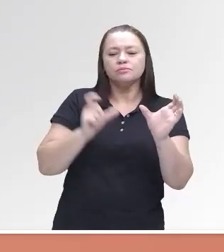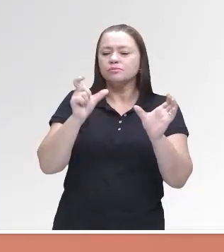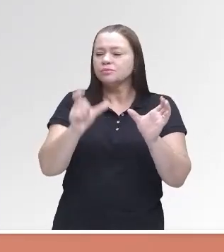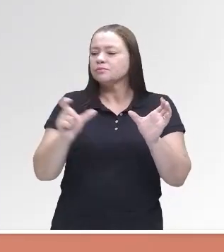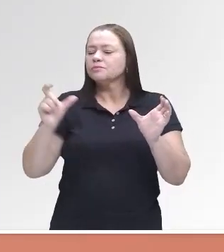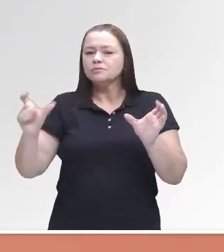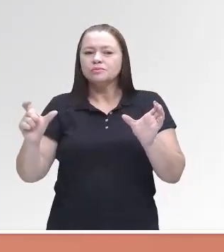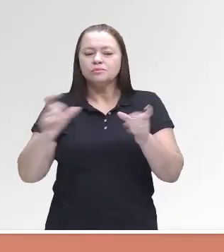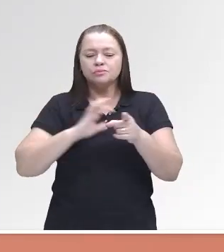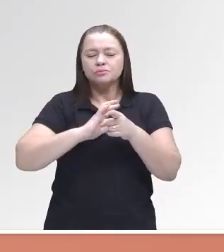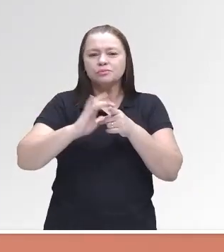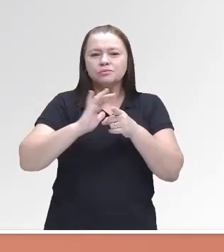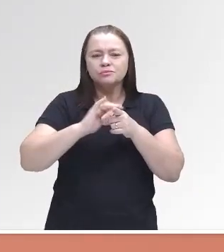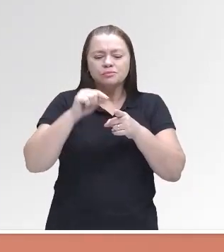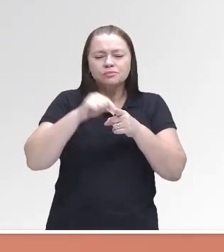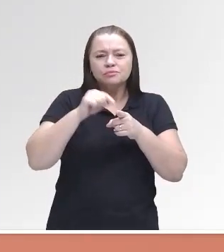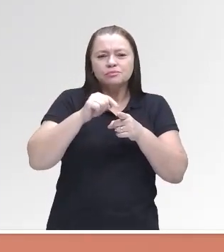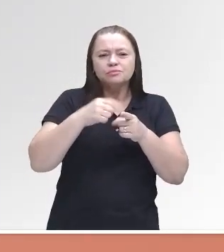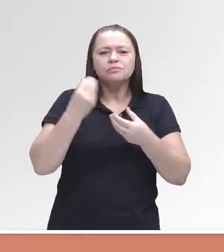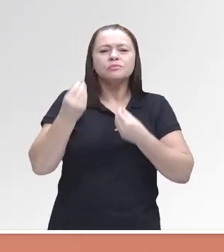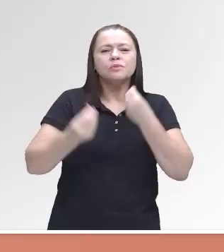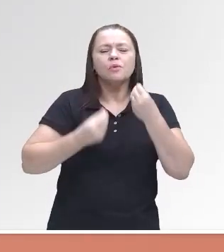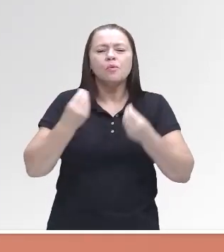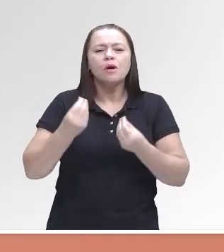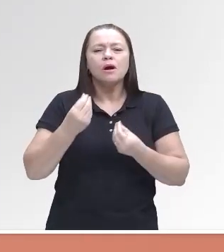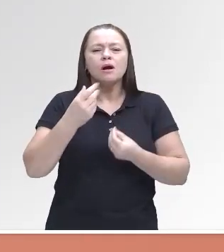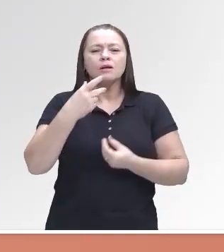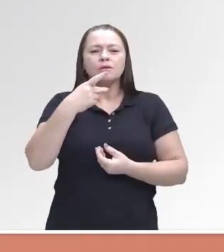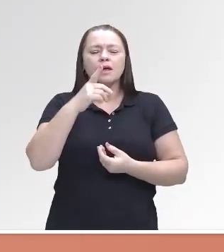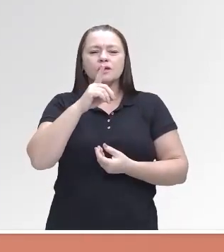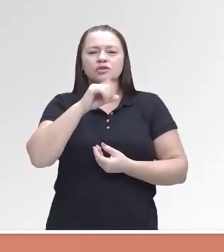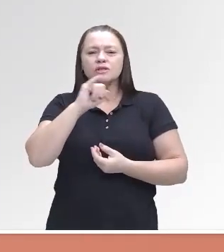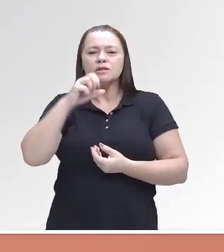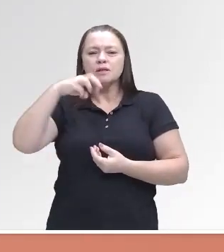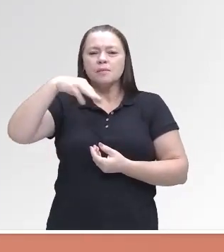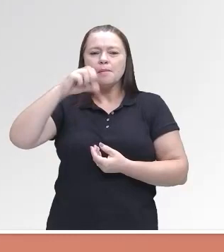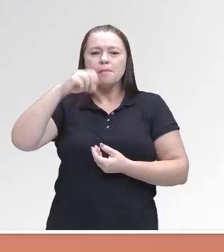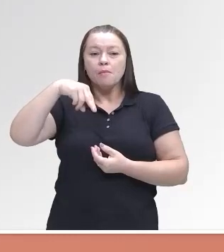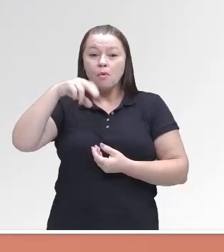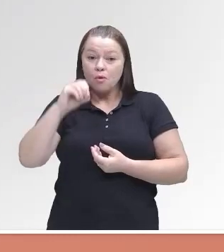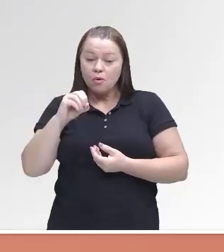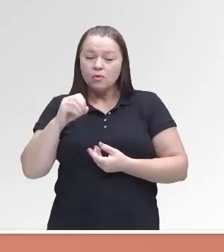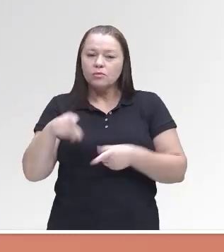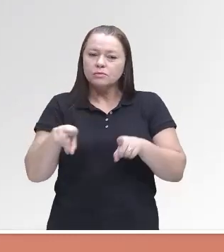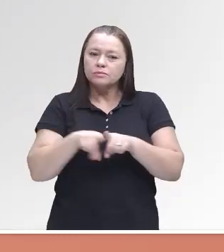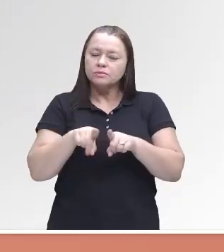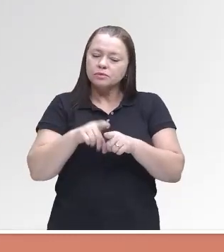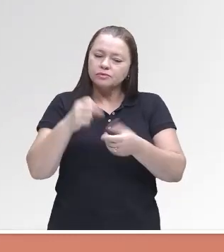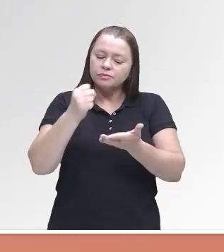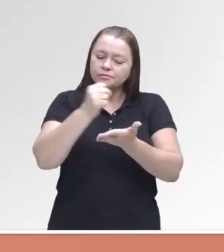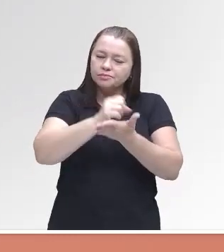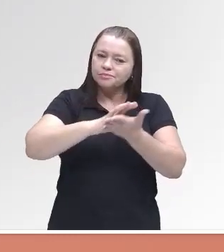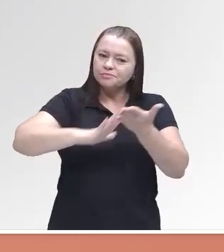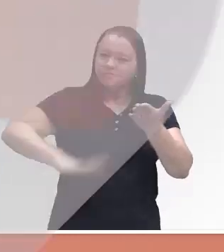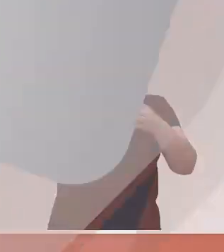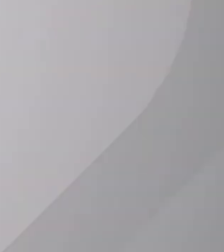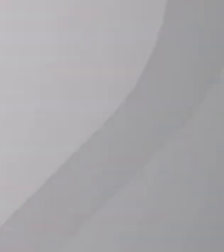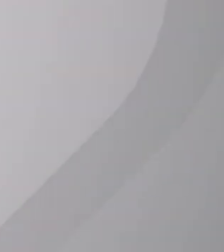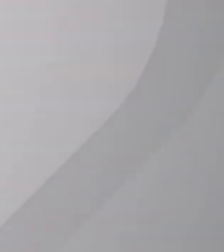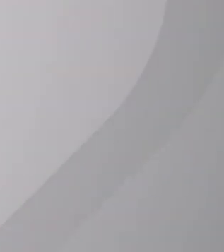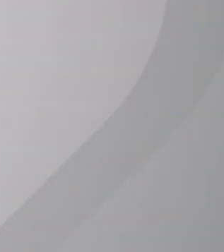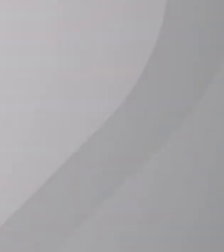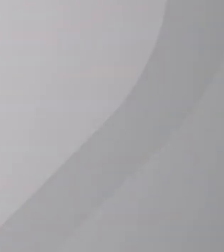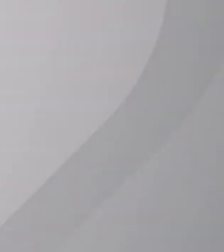silábica, polissílaba, dissílaba, trissílaba e monossílaba, vamos ao nosso exercitando? Vamos lá.